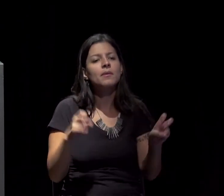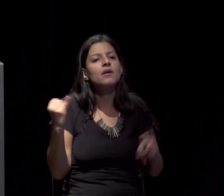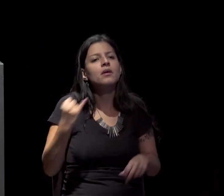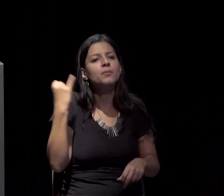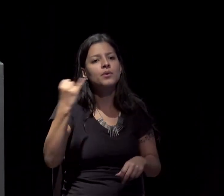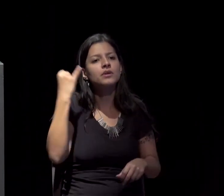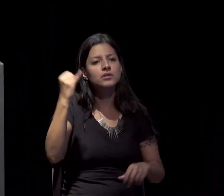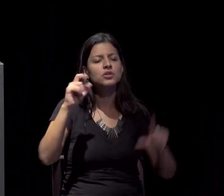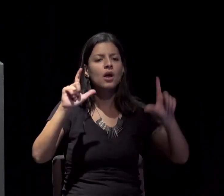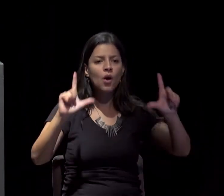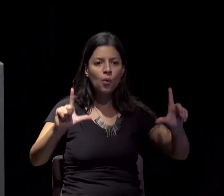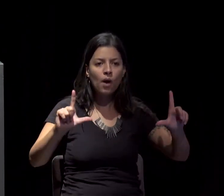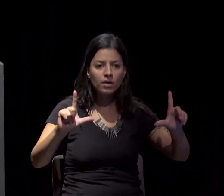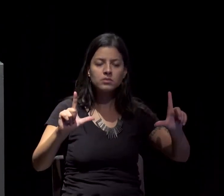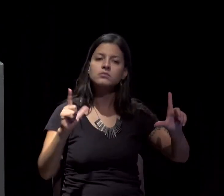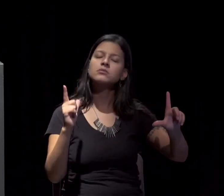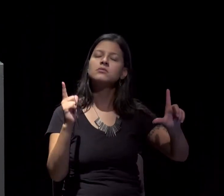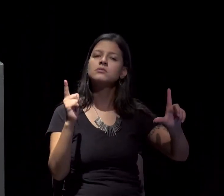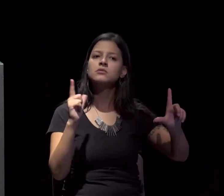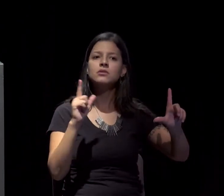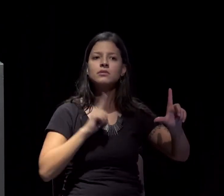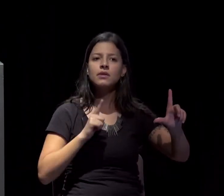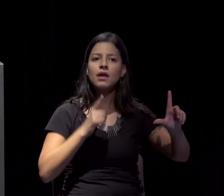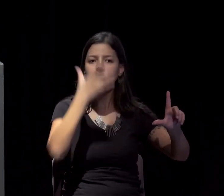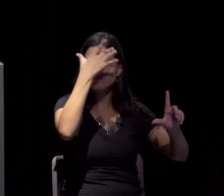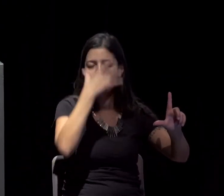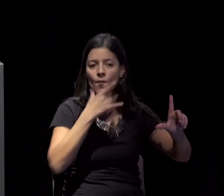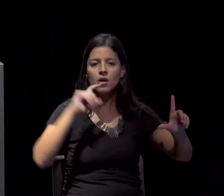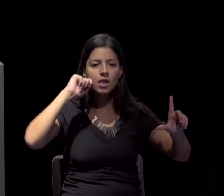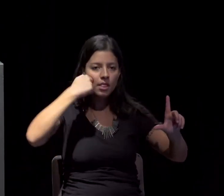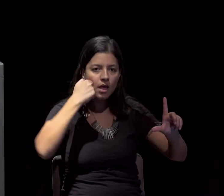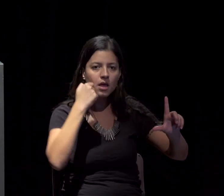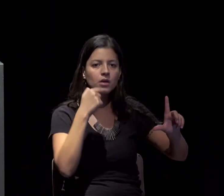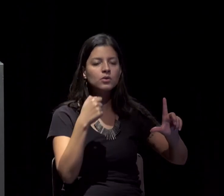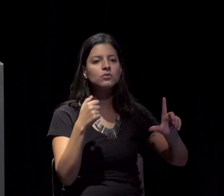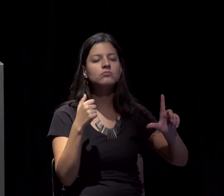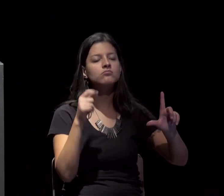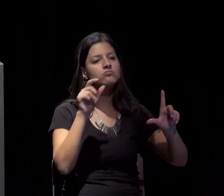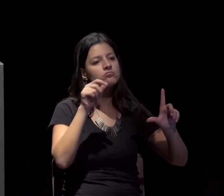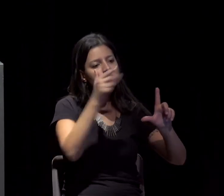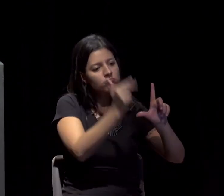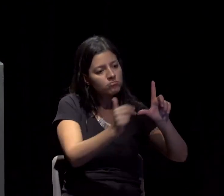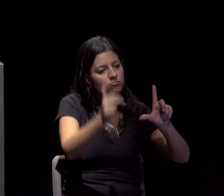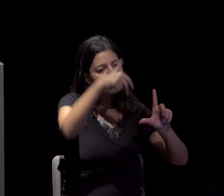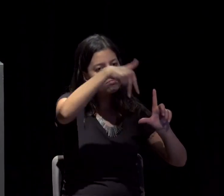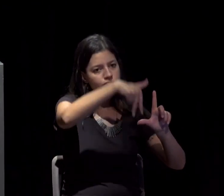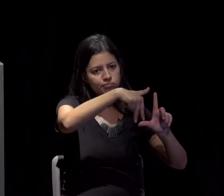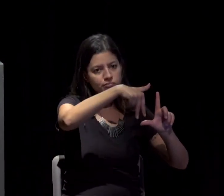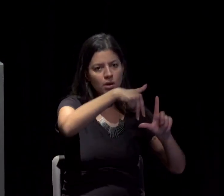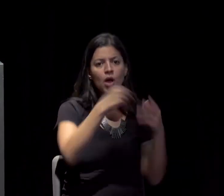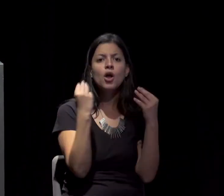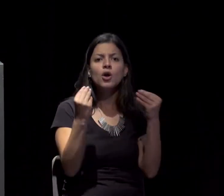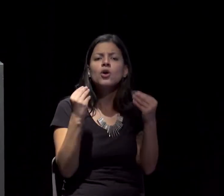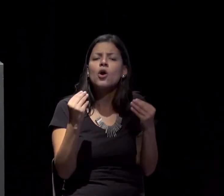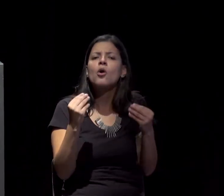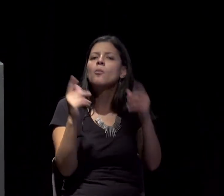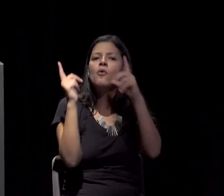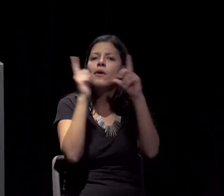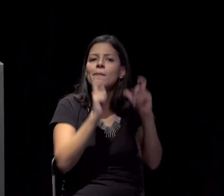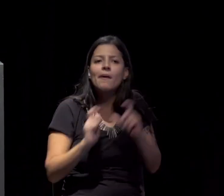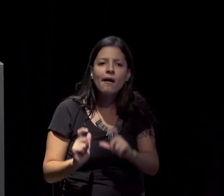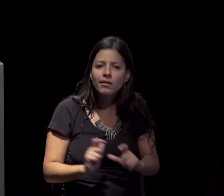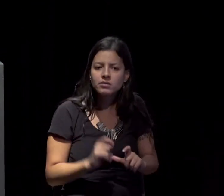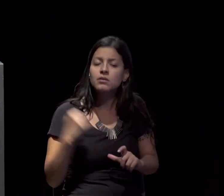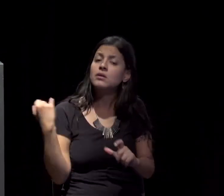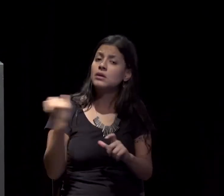negros nos quadros, os negros nas pinturas. Essa invisibilidade do negro nos processos de produção de imagens é um dos elementos